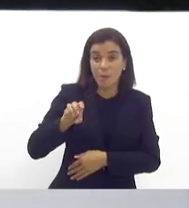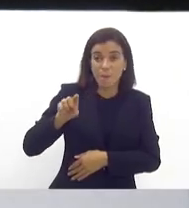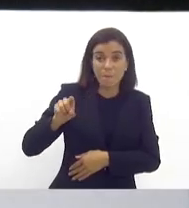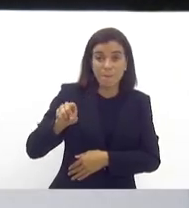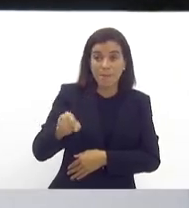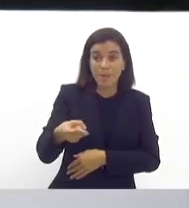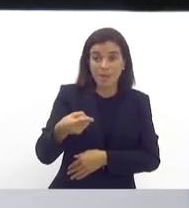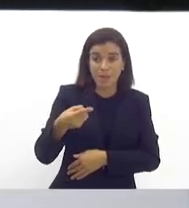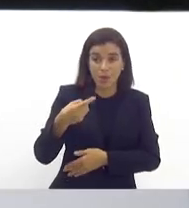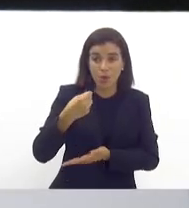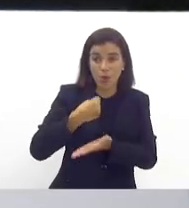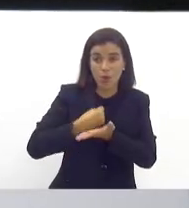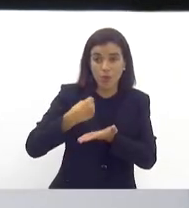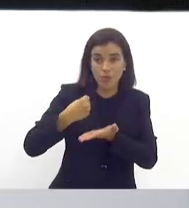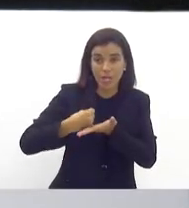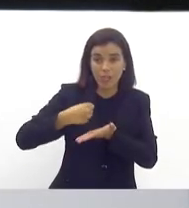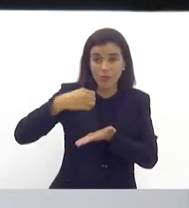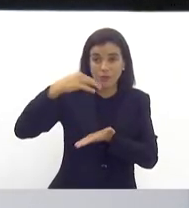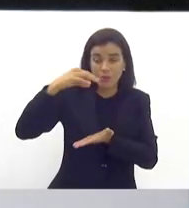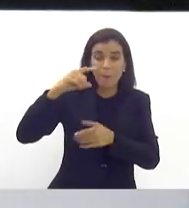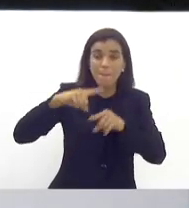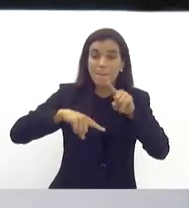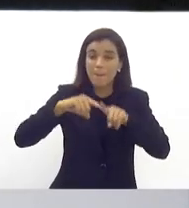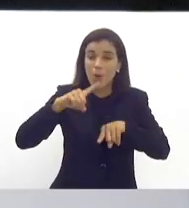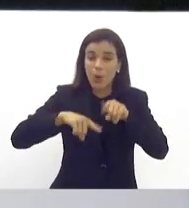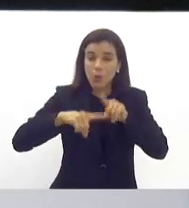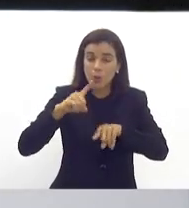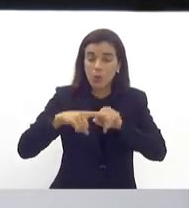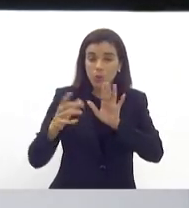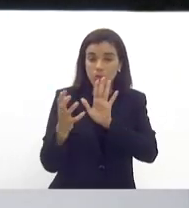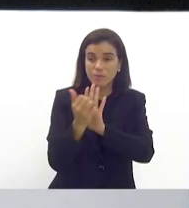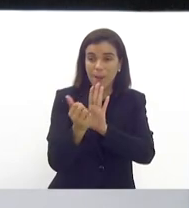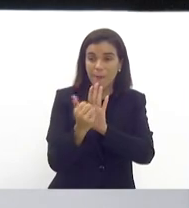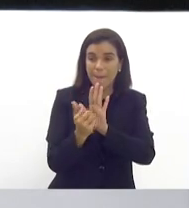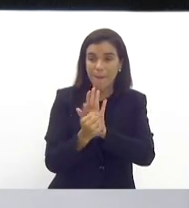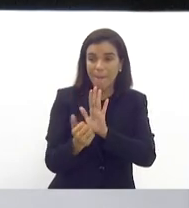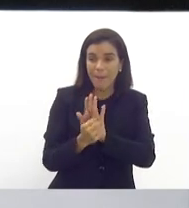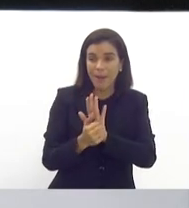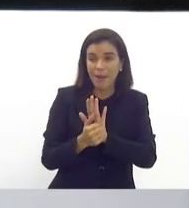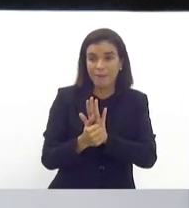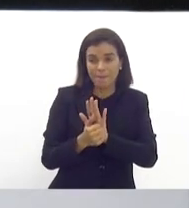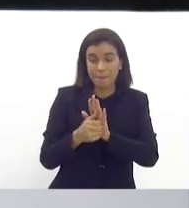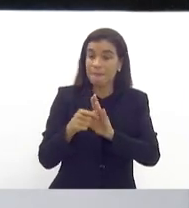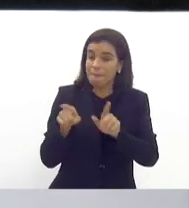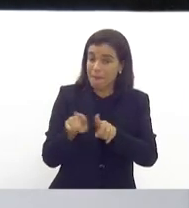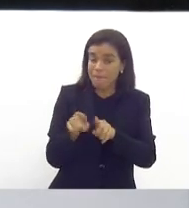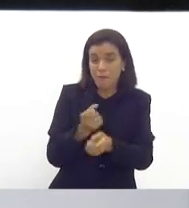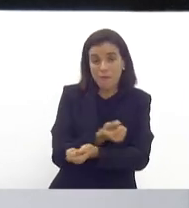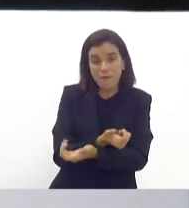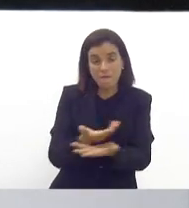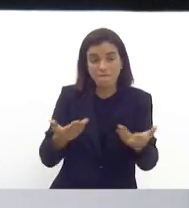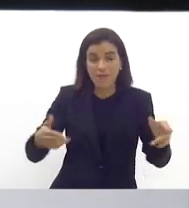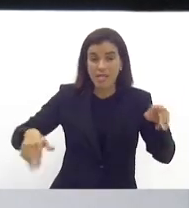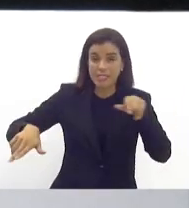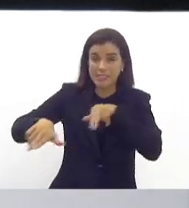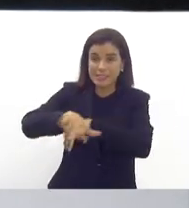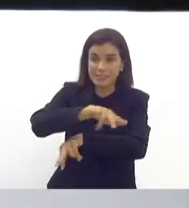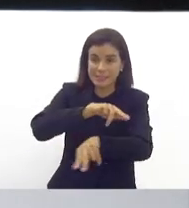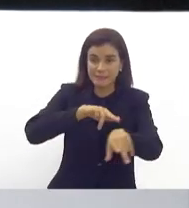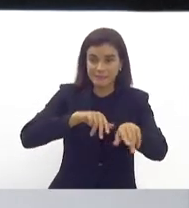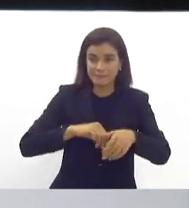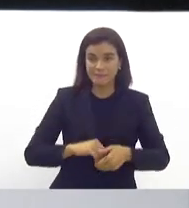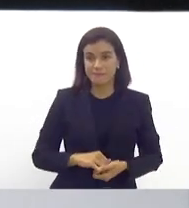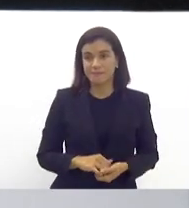registrados são produtos registrados então é uma oferta diversificada também de tipo de de